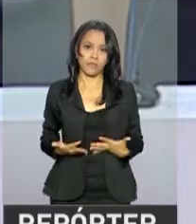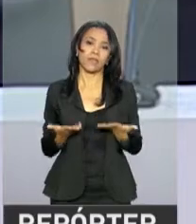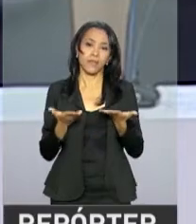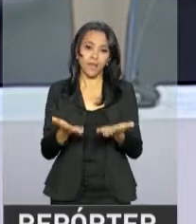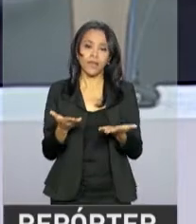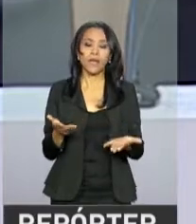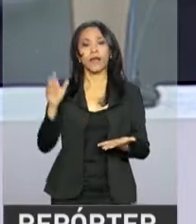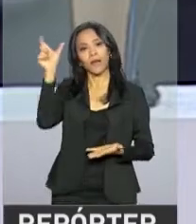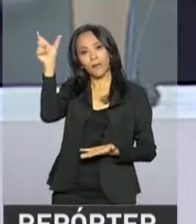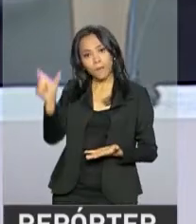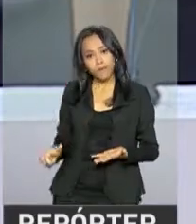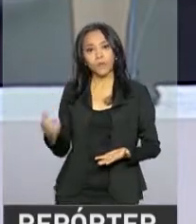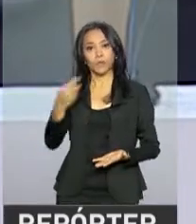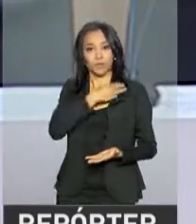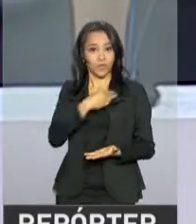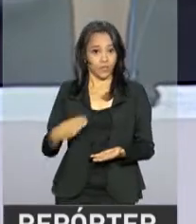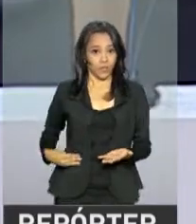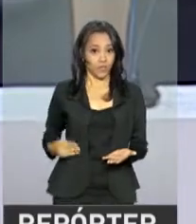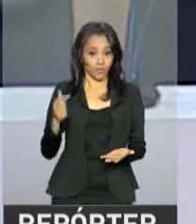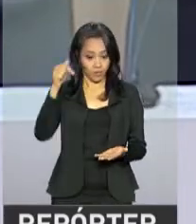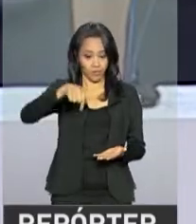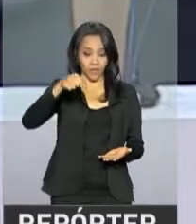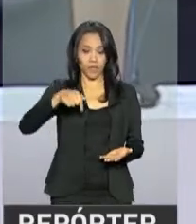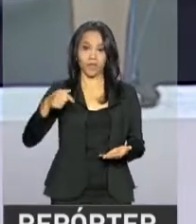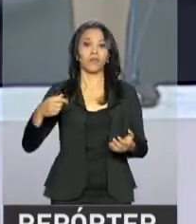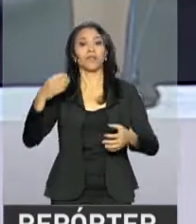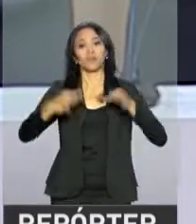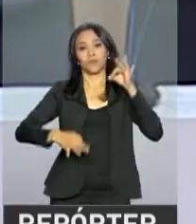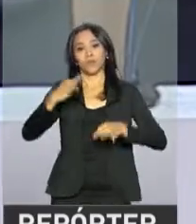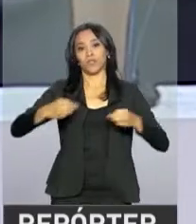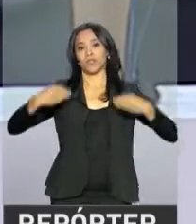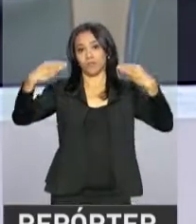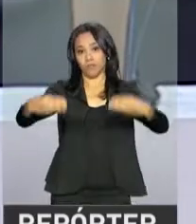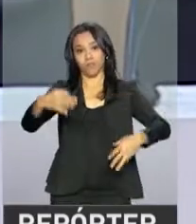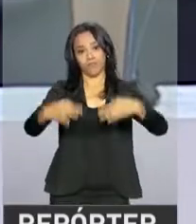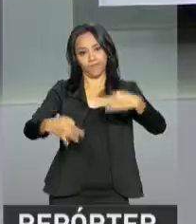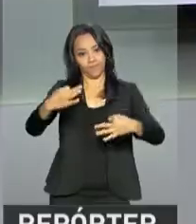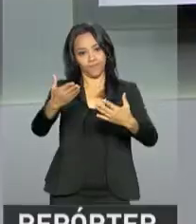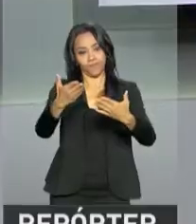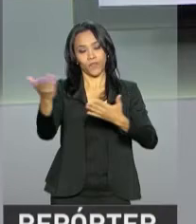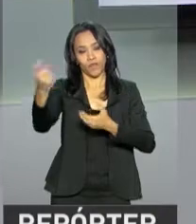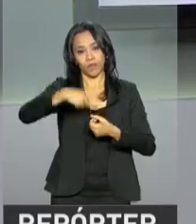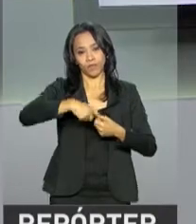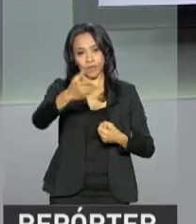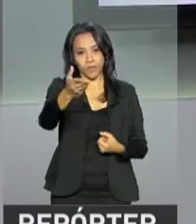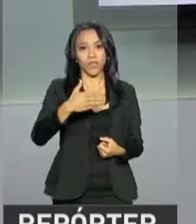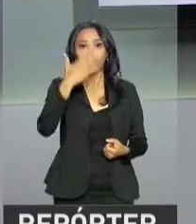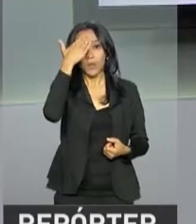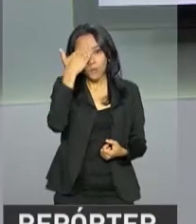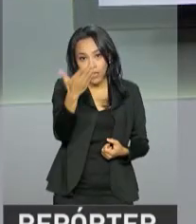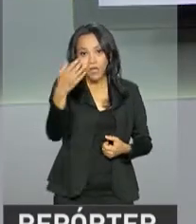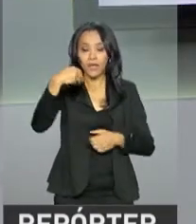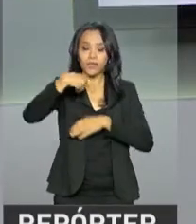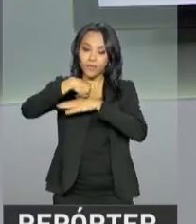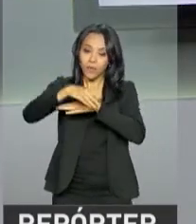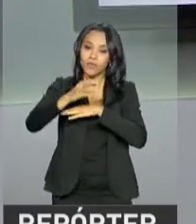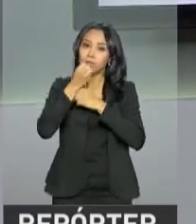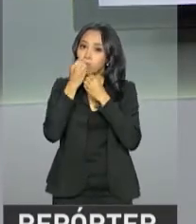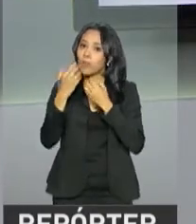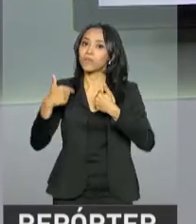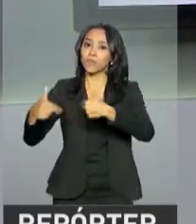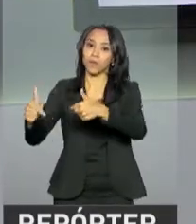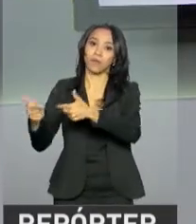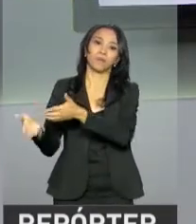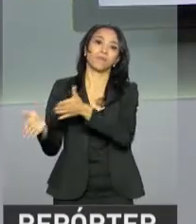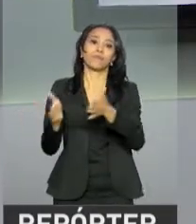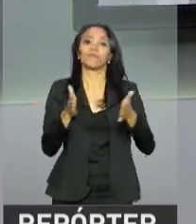Pública, Raul Jungmann, aqui no Ministério da Justiça. Thaísa, voltamos com você. Obrigada, Luana, pelas informações. Bom trabalho para